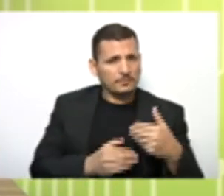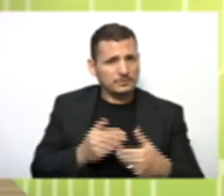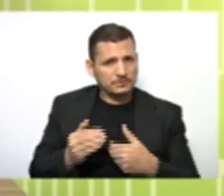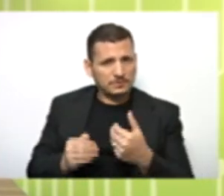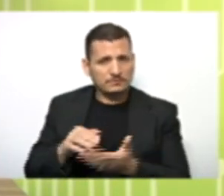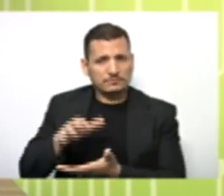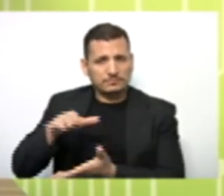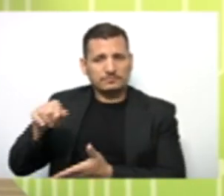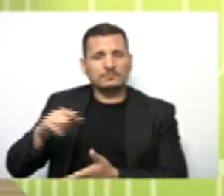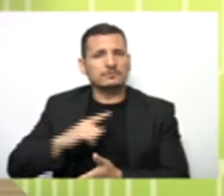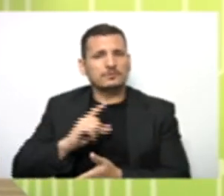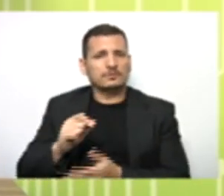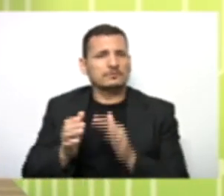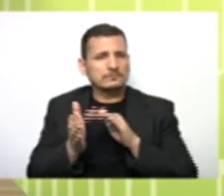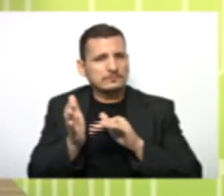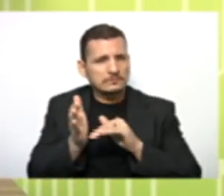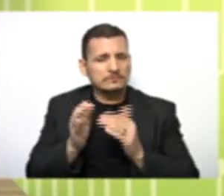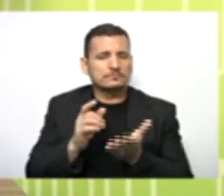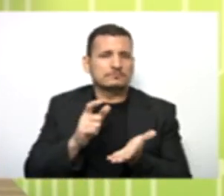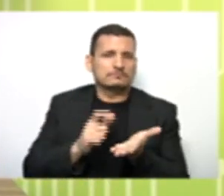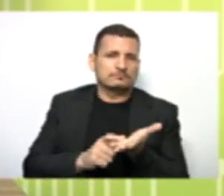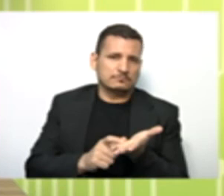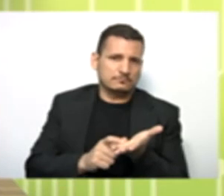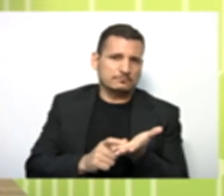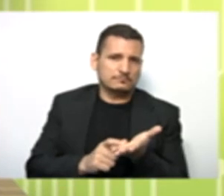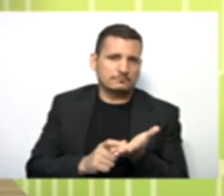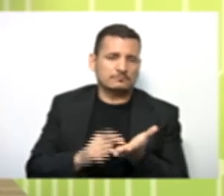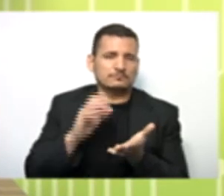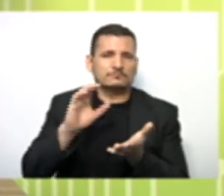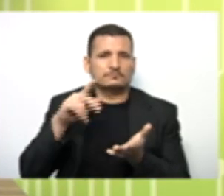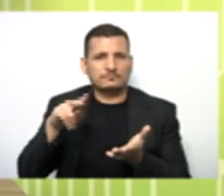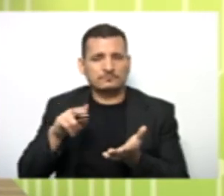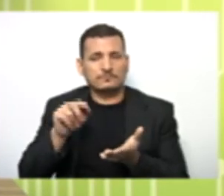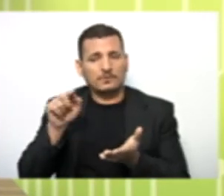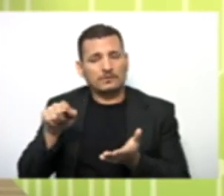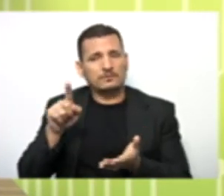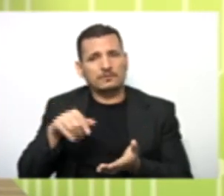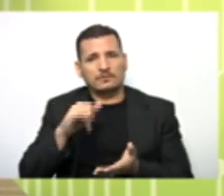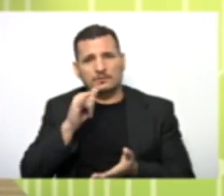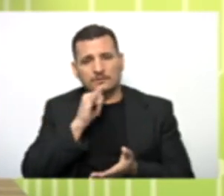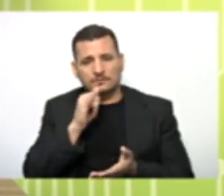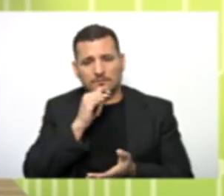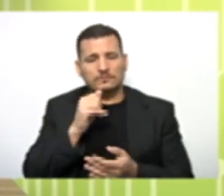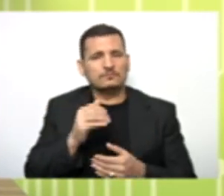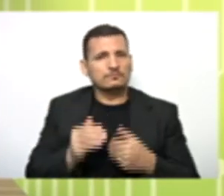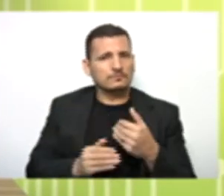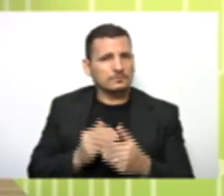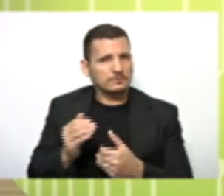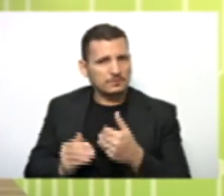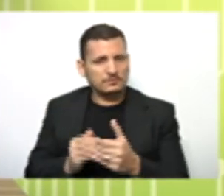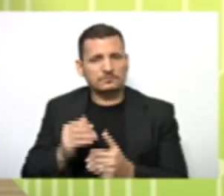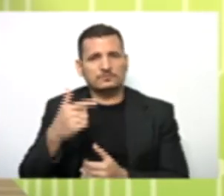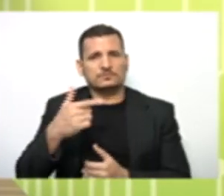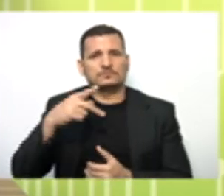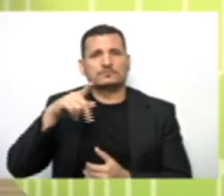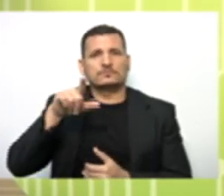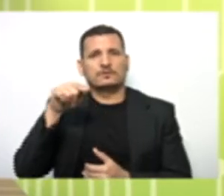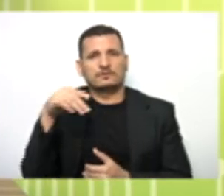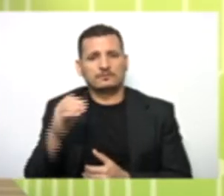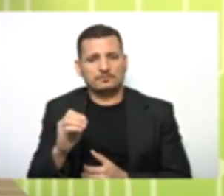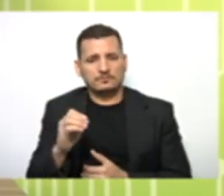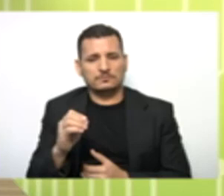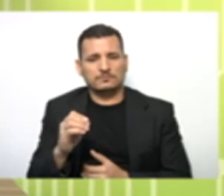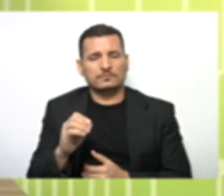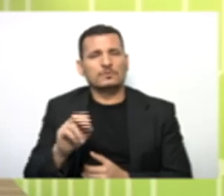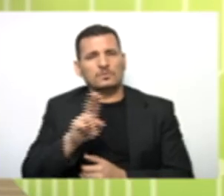está consumindo muito processador. Então, esse seria um exemplo de um processo de segundo plano com